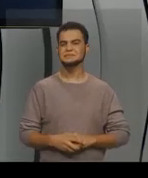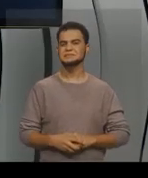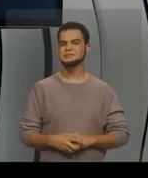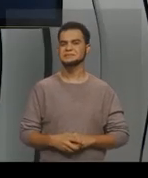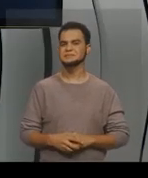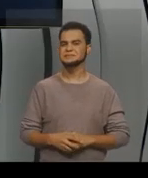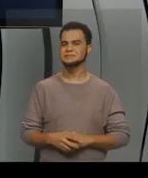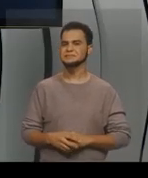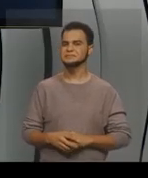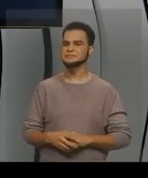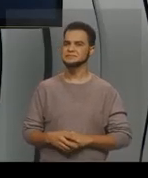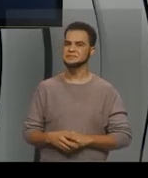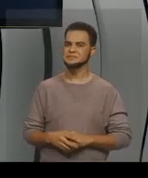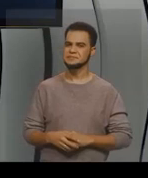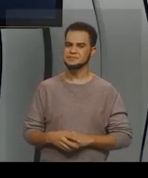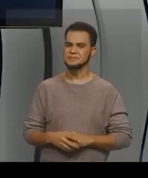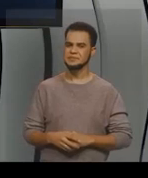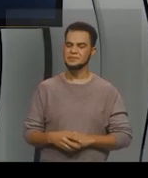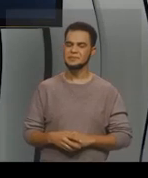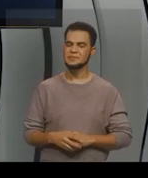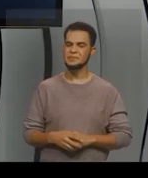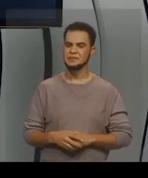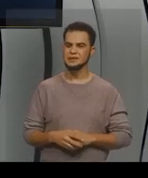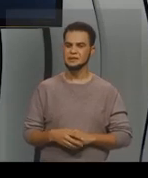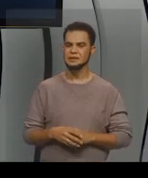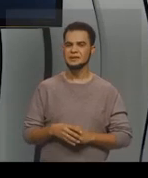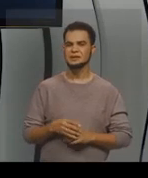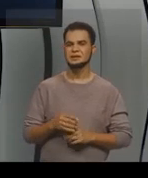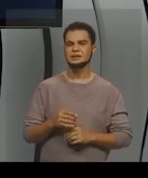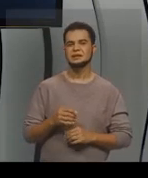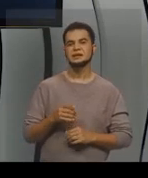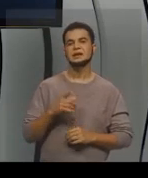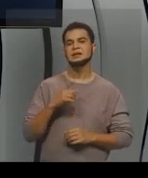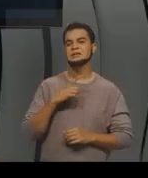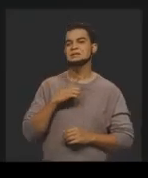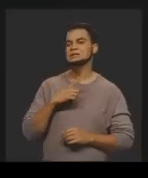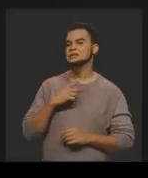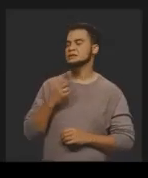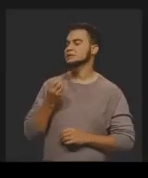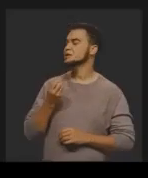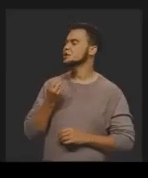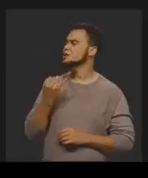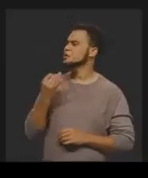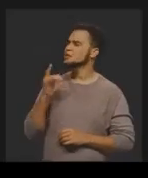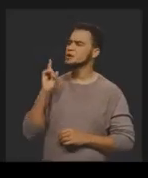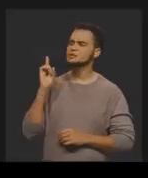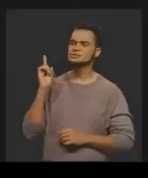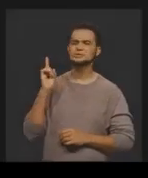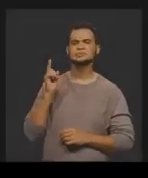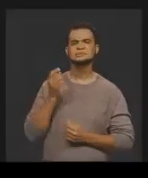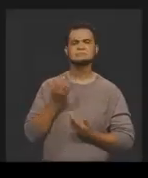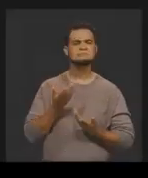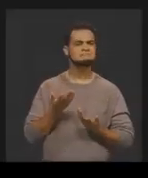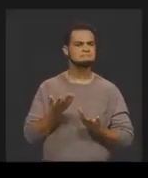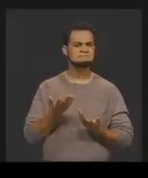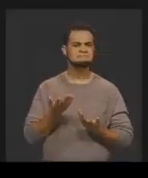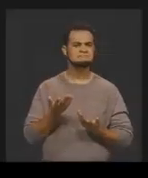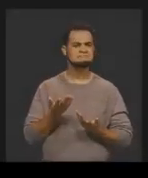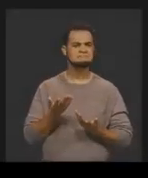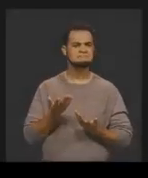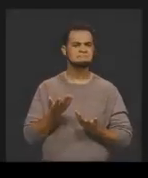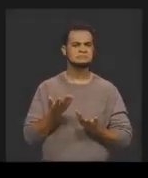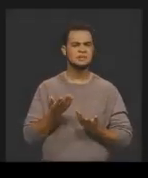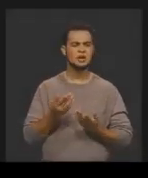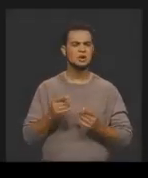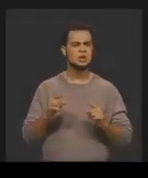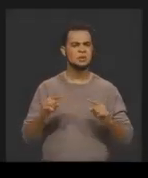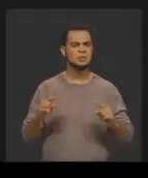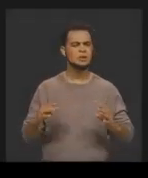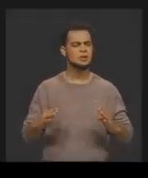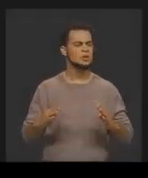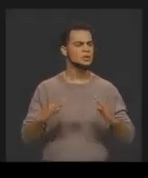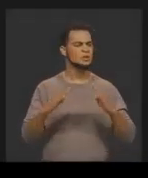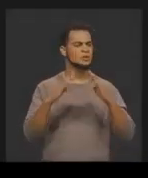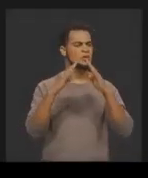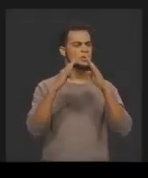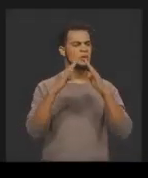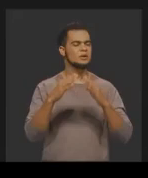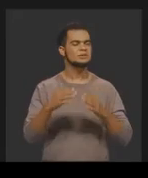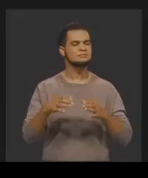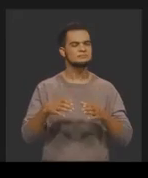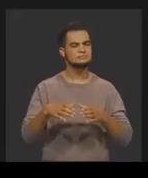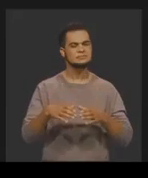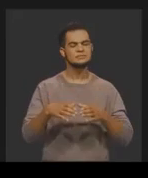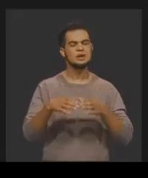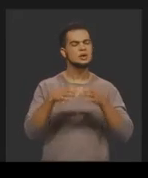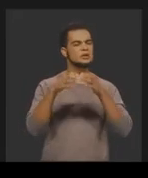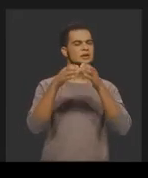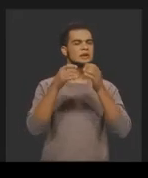uma pergunta do 6º ano. Olá, muito obrigada pela pergunta, né? O cone tem só um vértice, só aquela pontinha